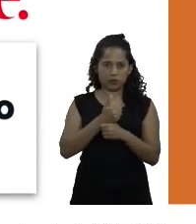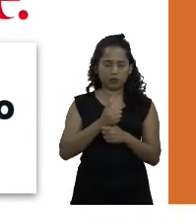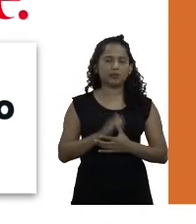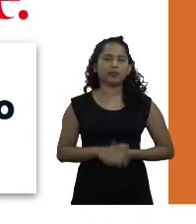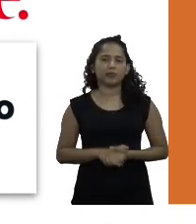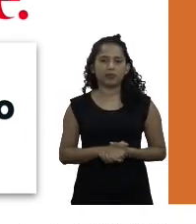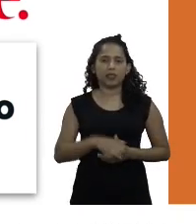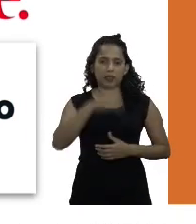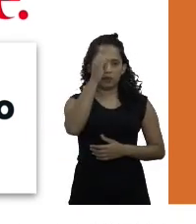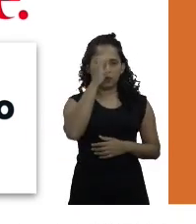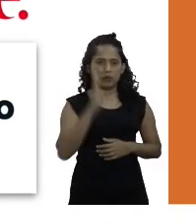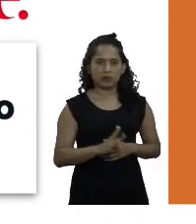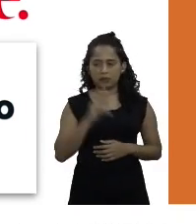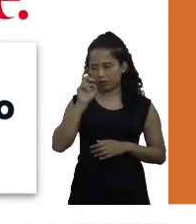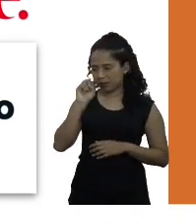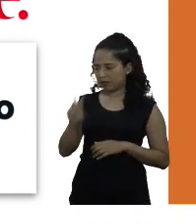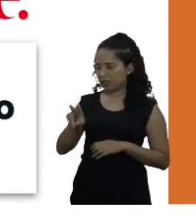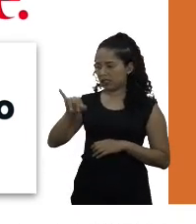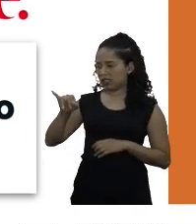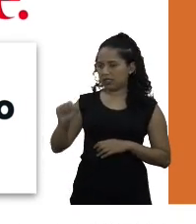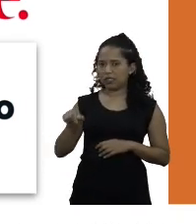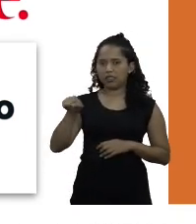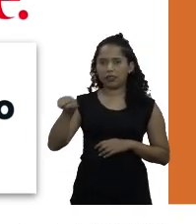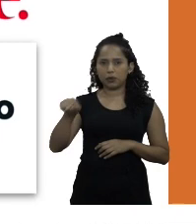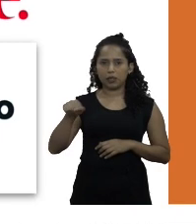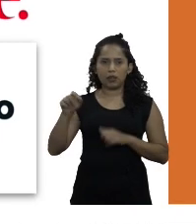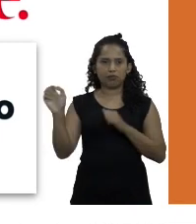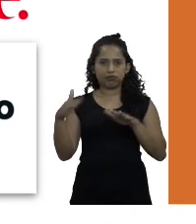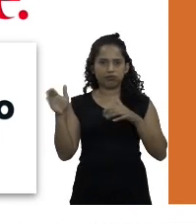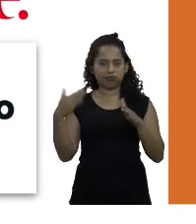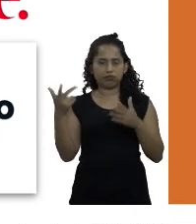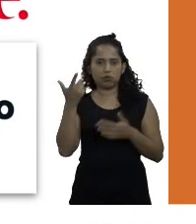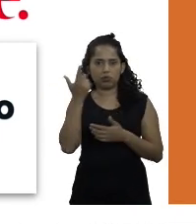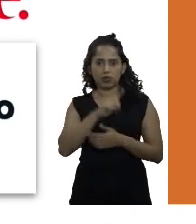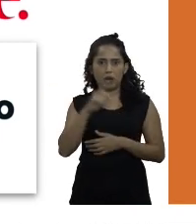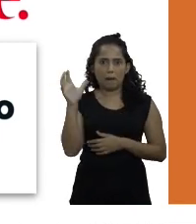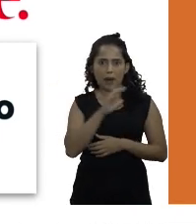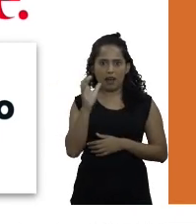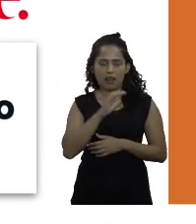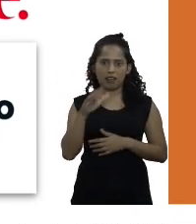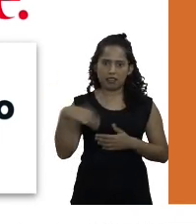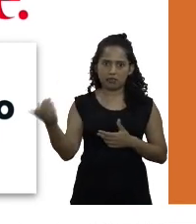os brasileiros veem a IA como familiar, estimulante, produtiva e vai tomar o nosso emprego.